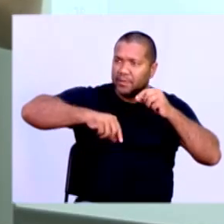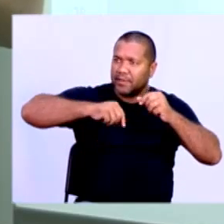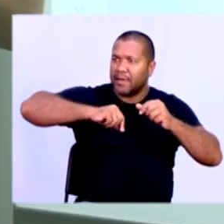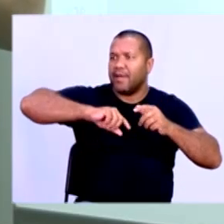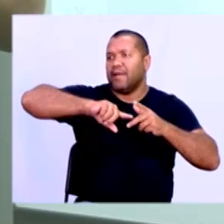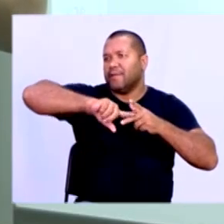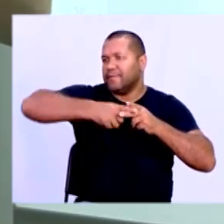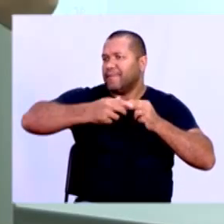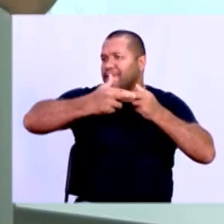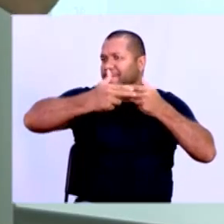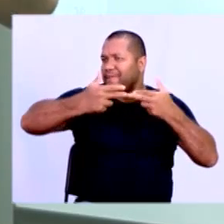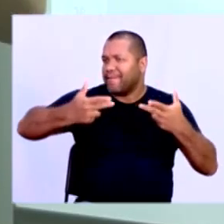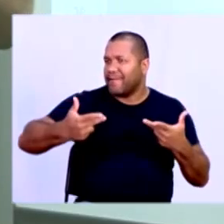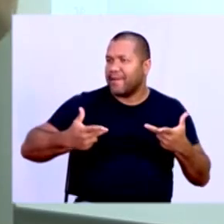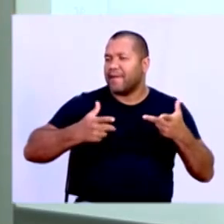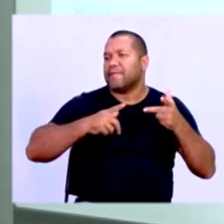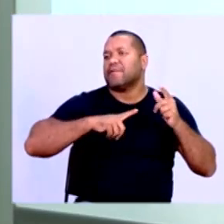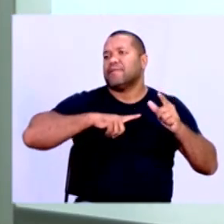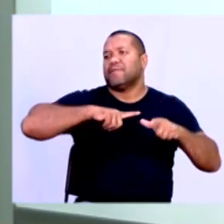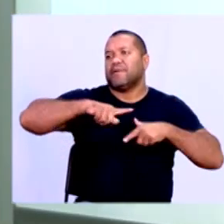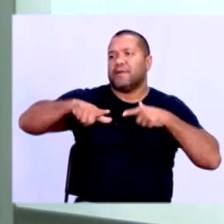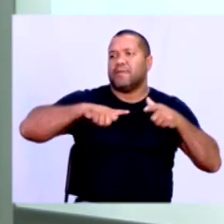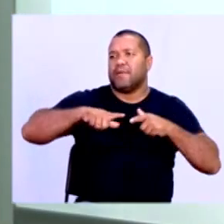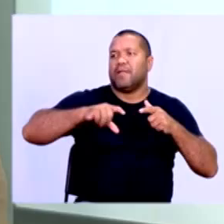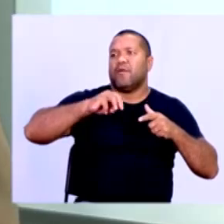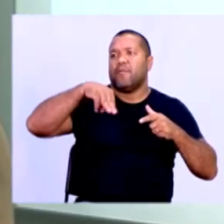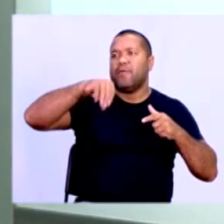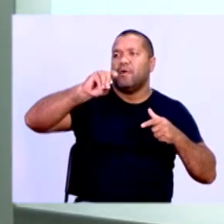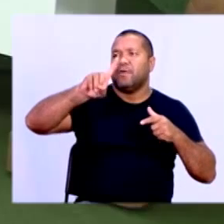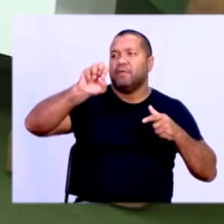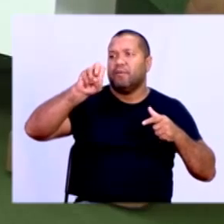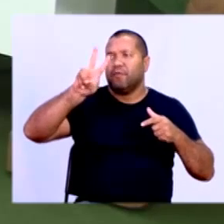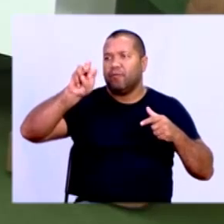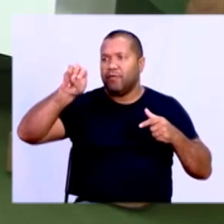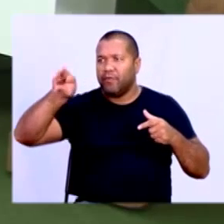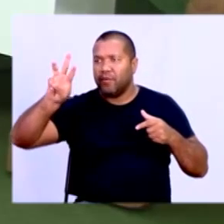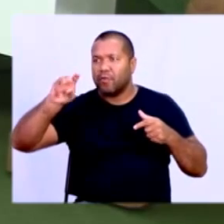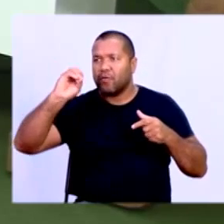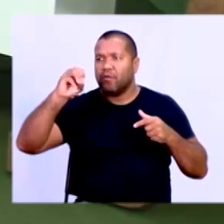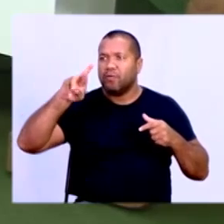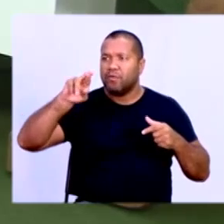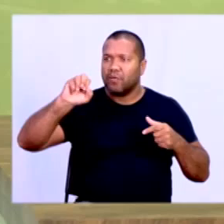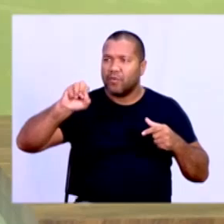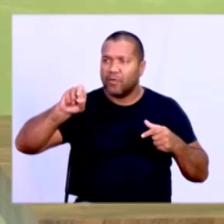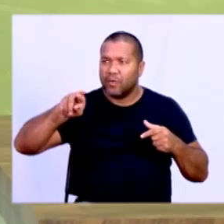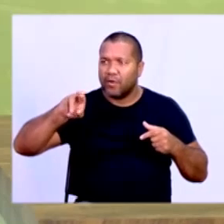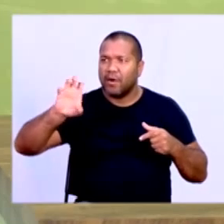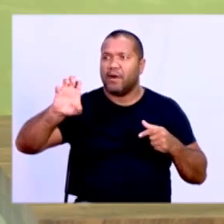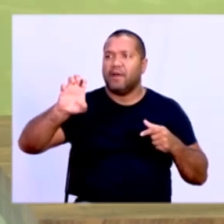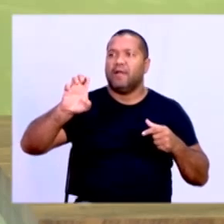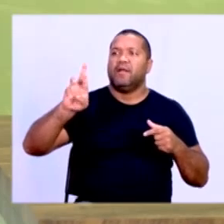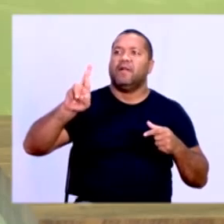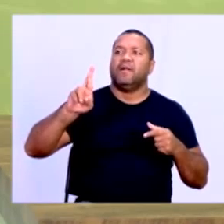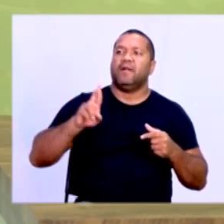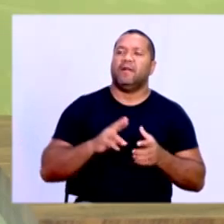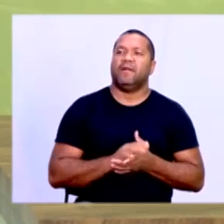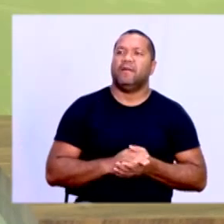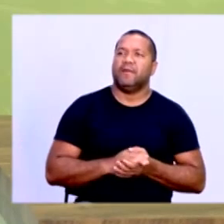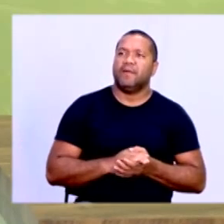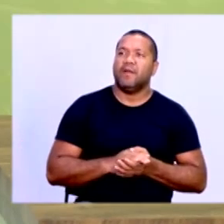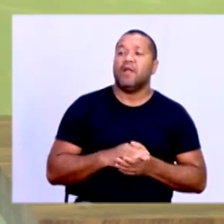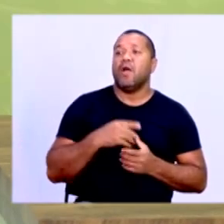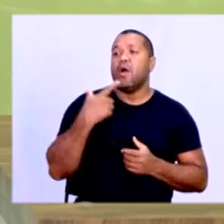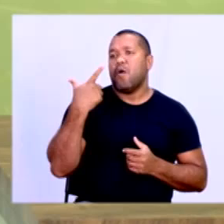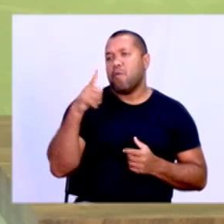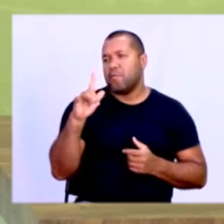você executar Model View Controller. Professor, é interessante também tem uma outra analogia